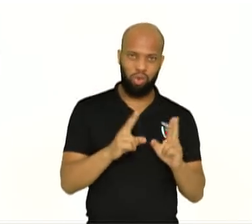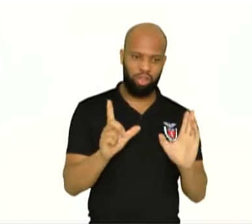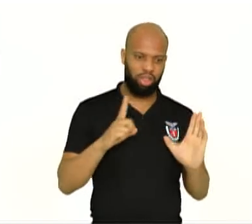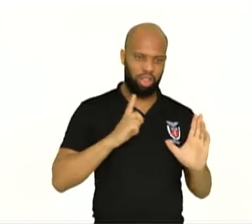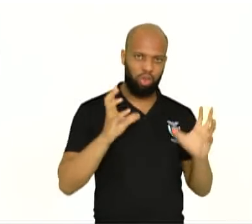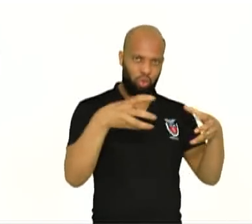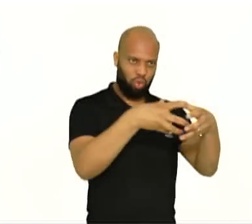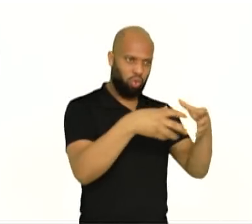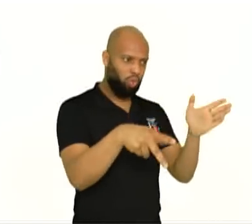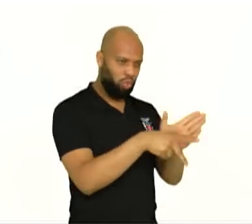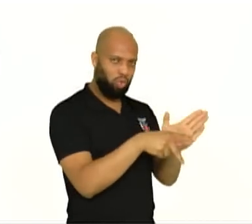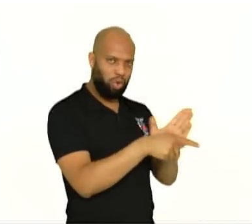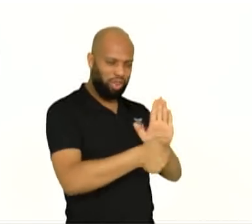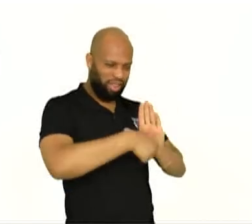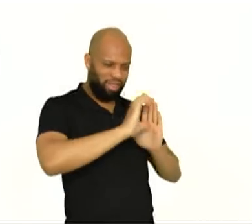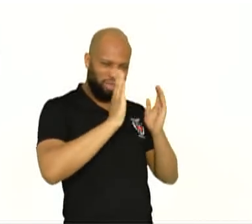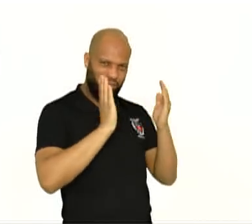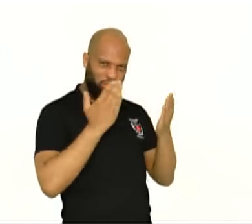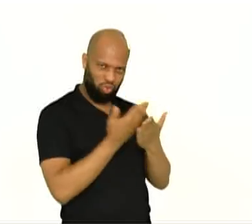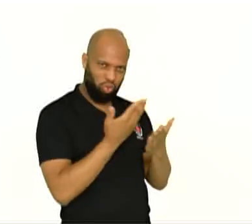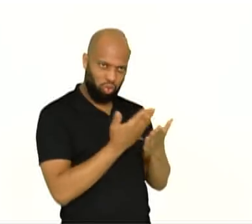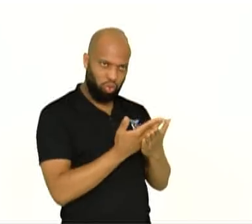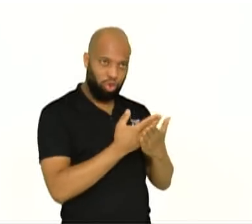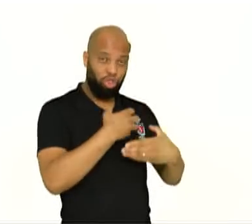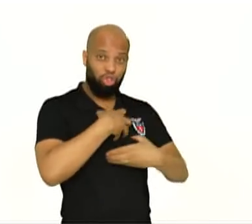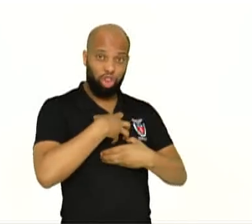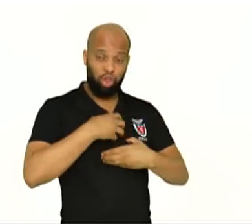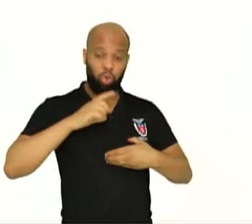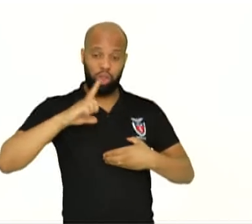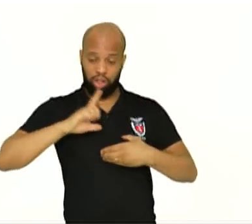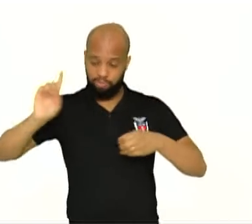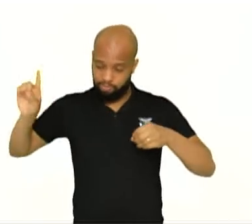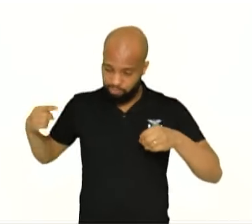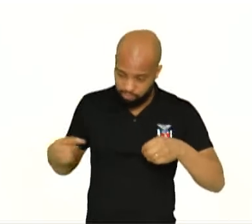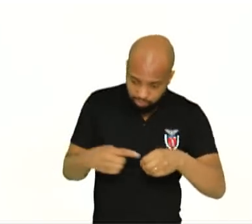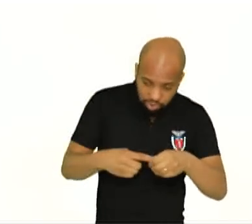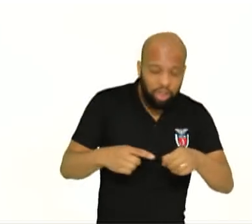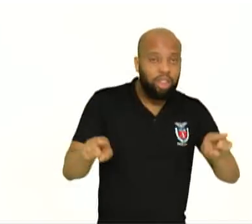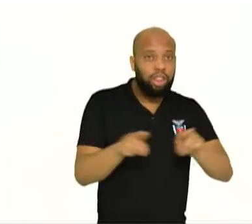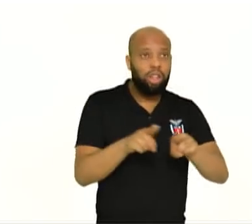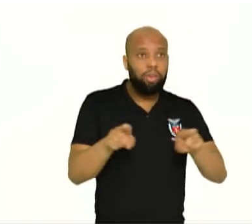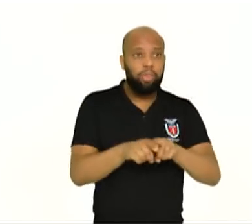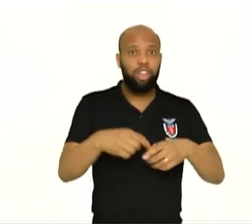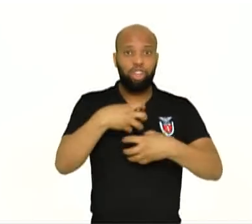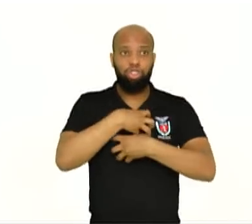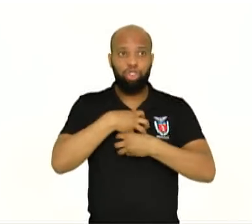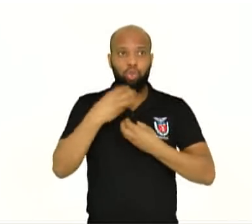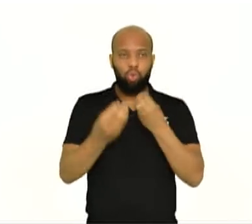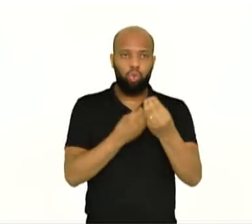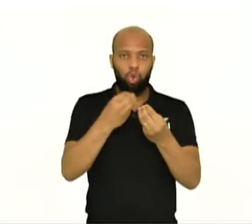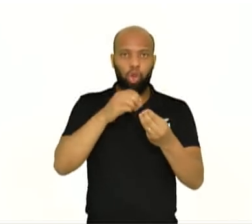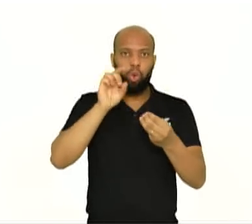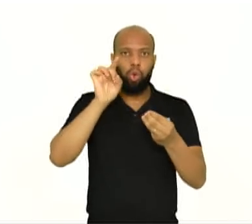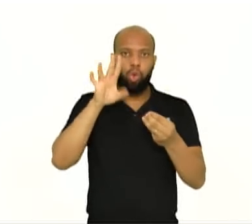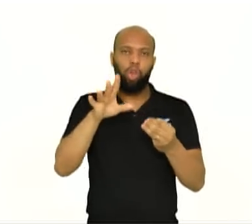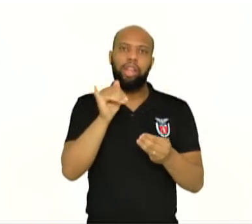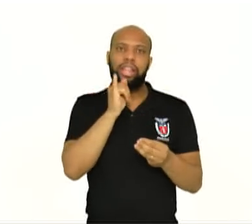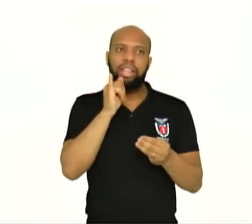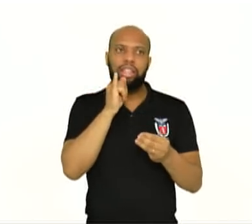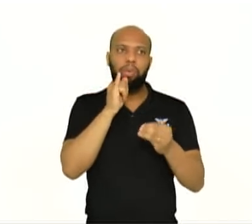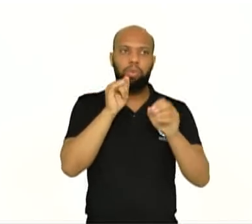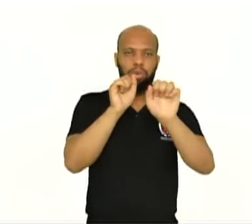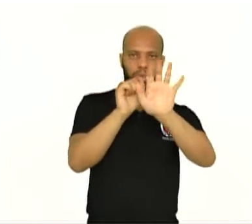poríferos, sexuada ou assexuada. Quando acontece a assexuada, geralmente quem faz são